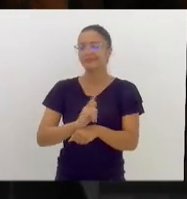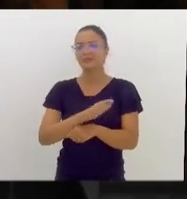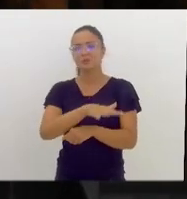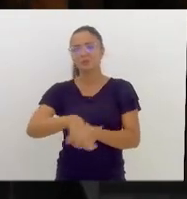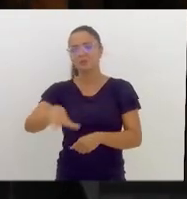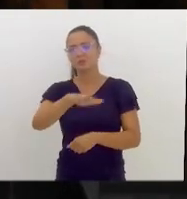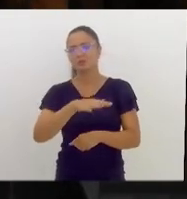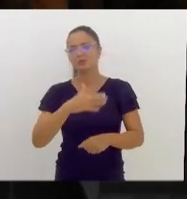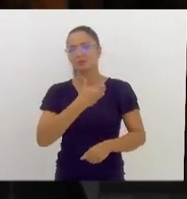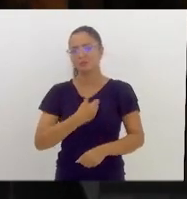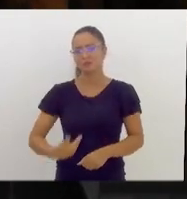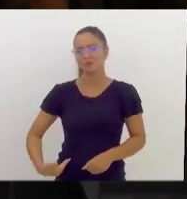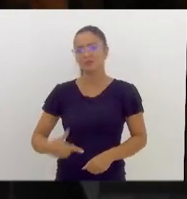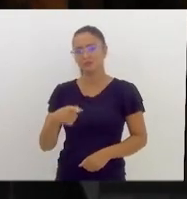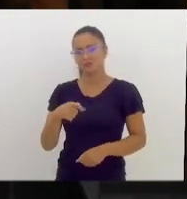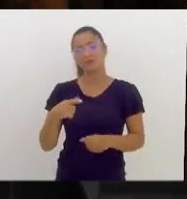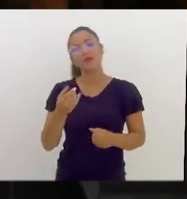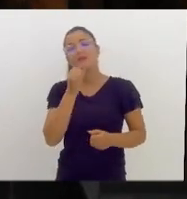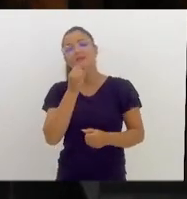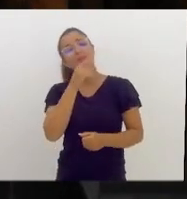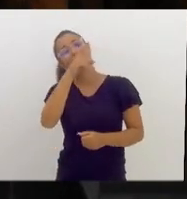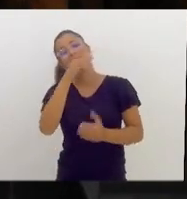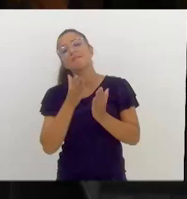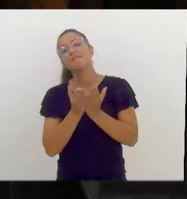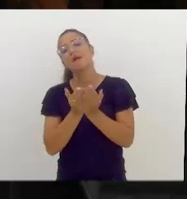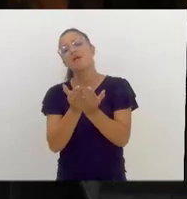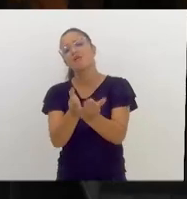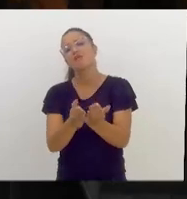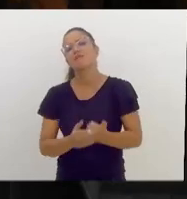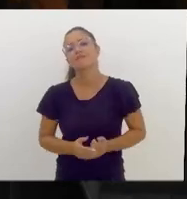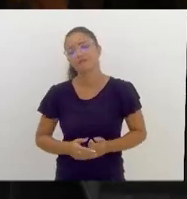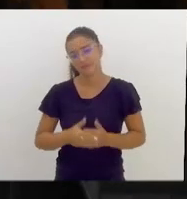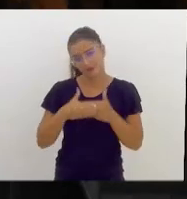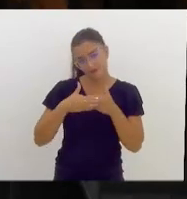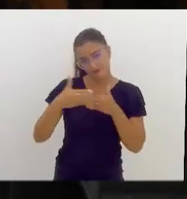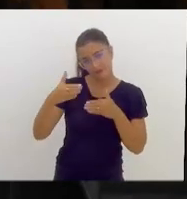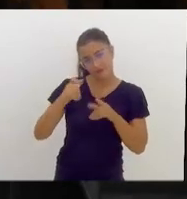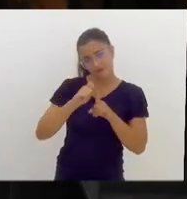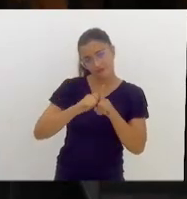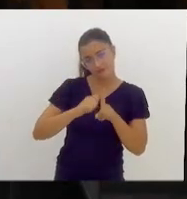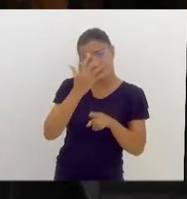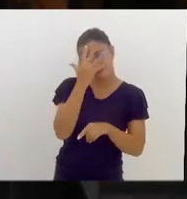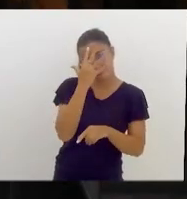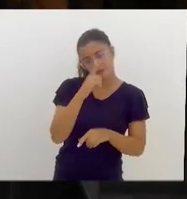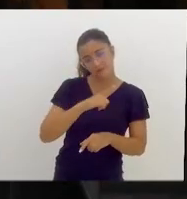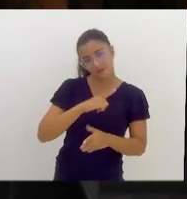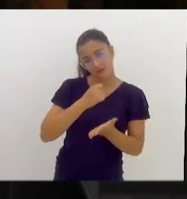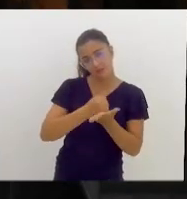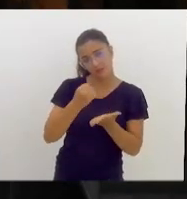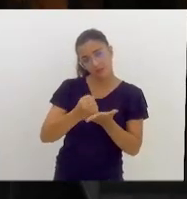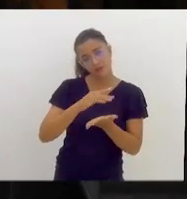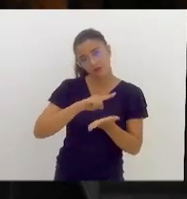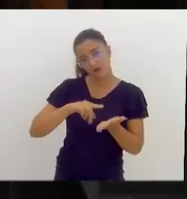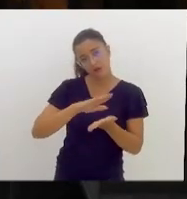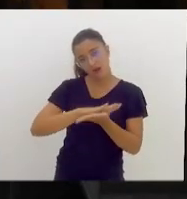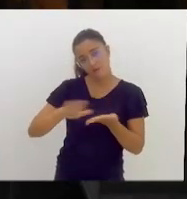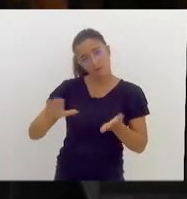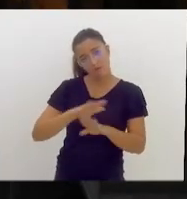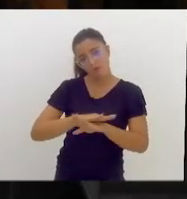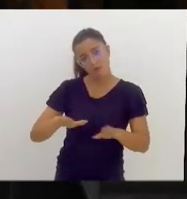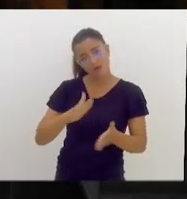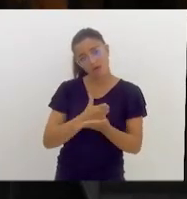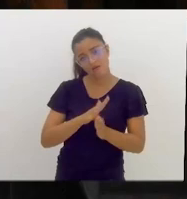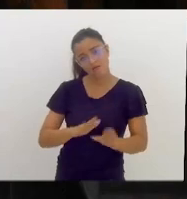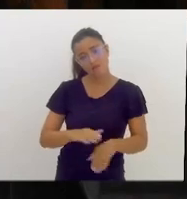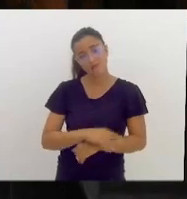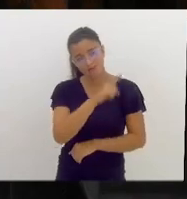transporte. A Barca é um exemplo disso. A gente tem agora, em fevereiro, o encerramento de um contrato. O governador Cláudio Castro